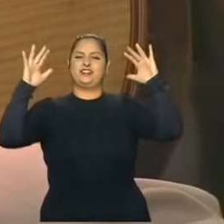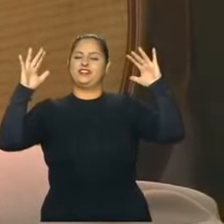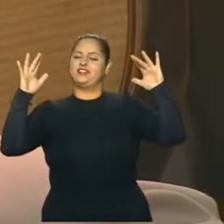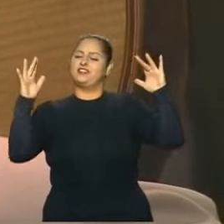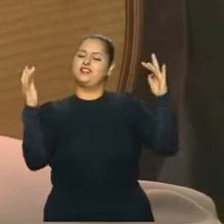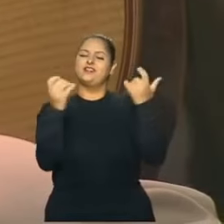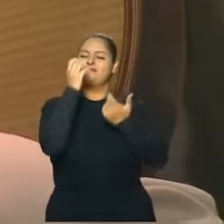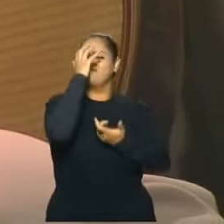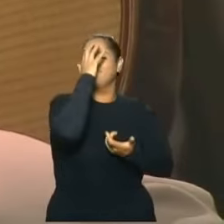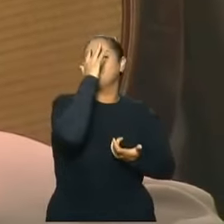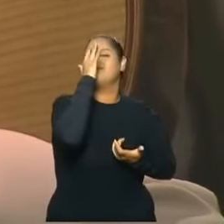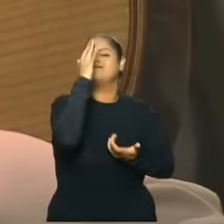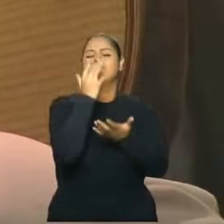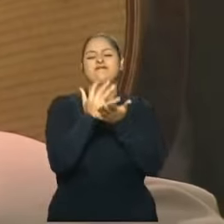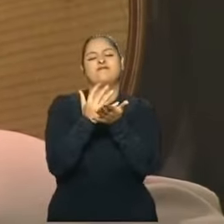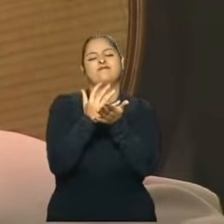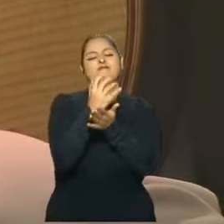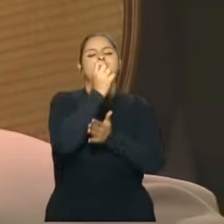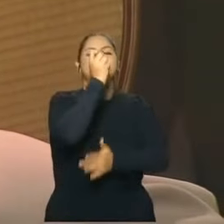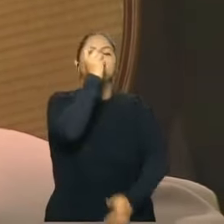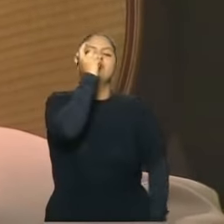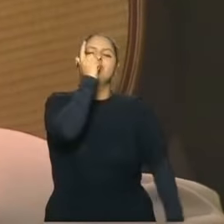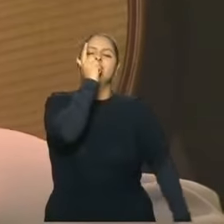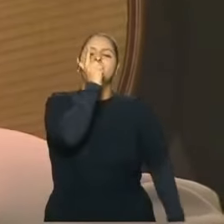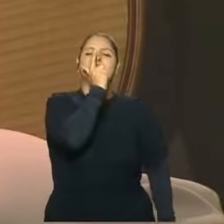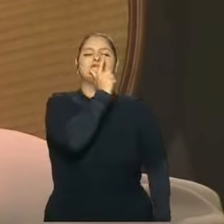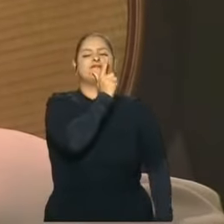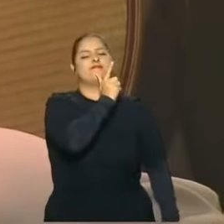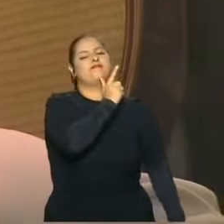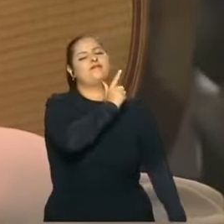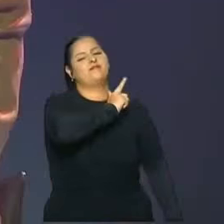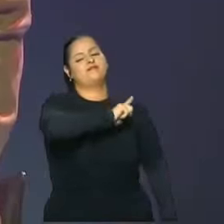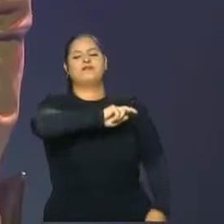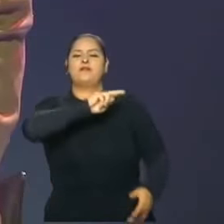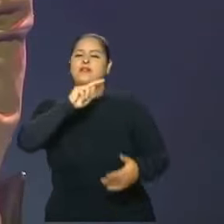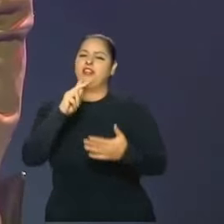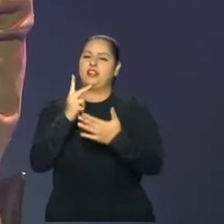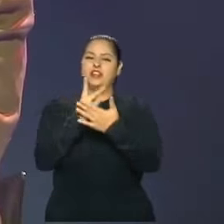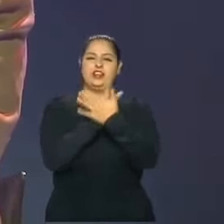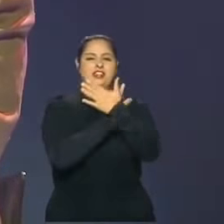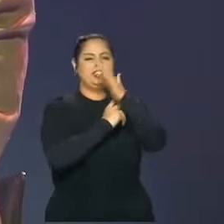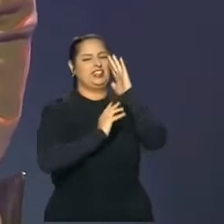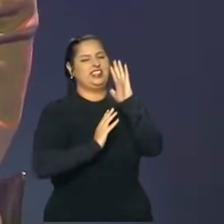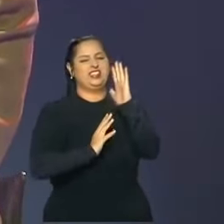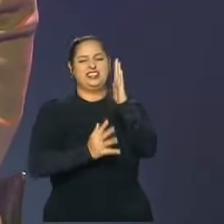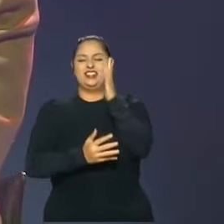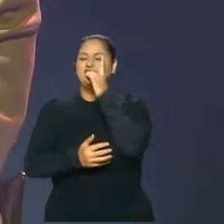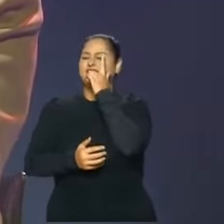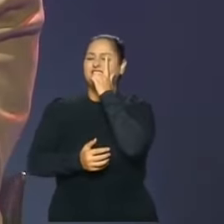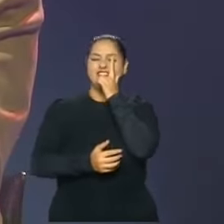sonhei conquistar e que um dia final conquistei, enfim.